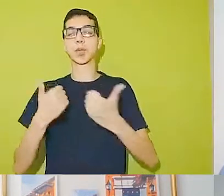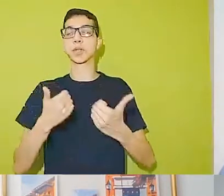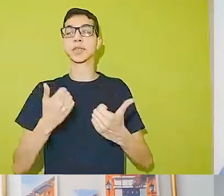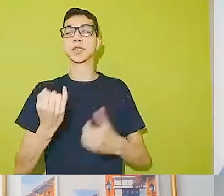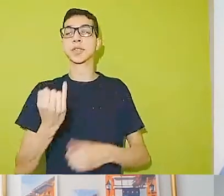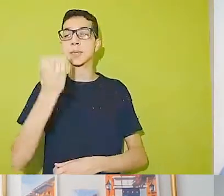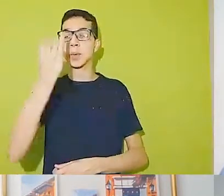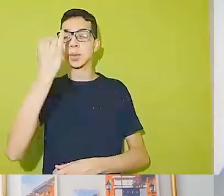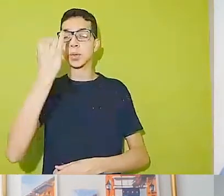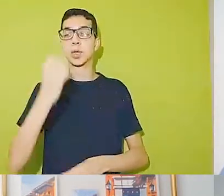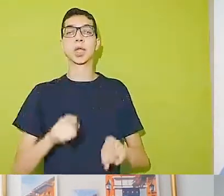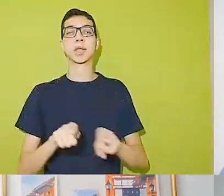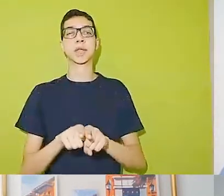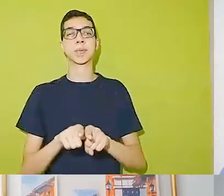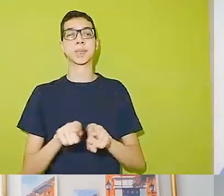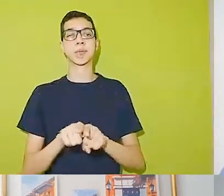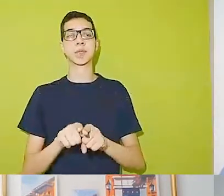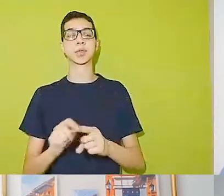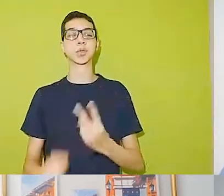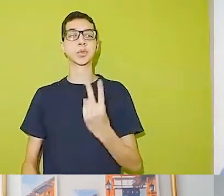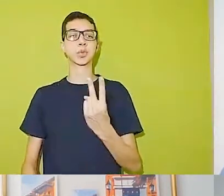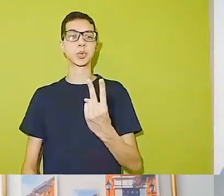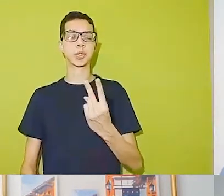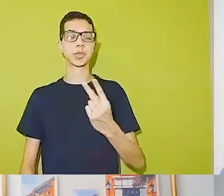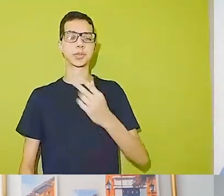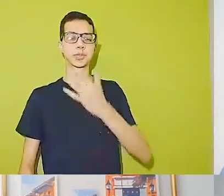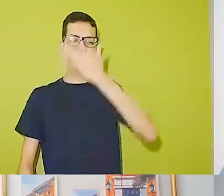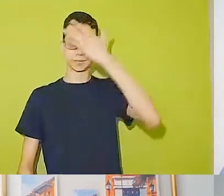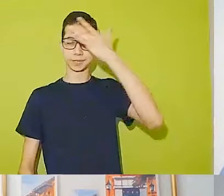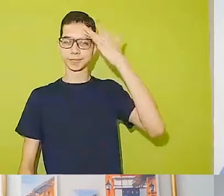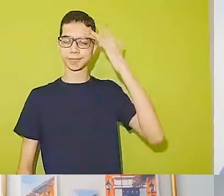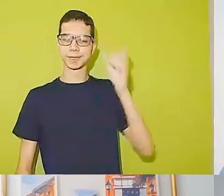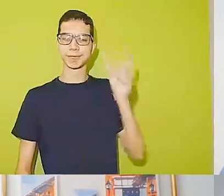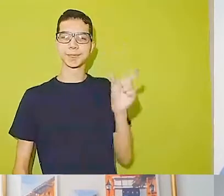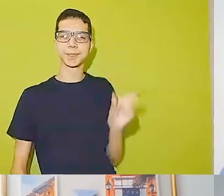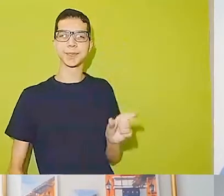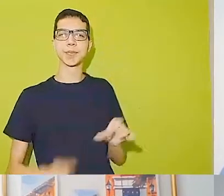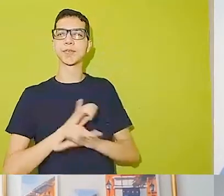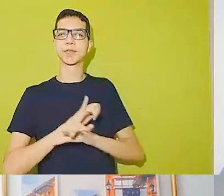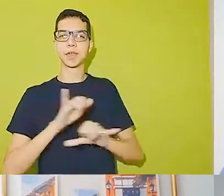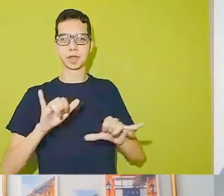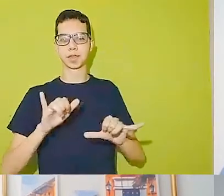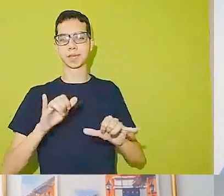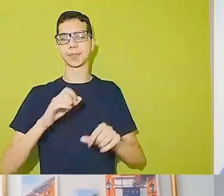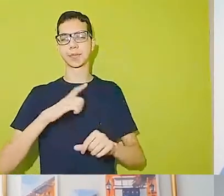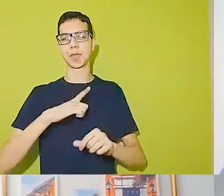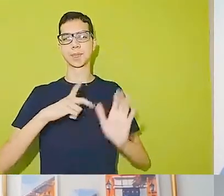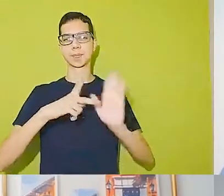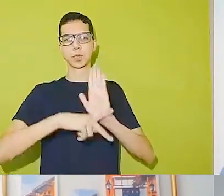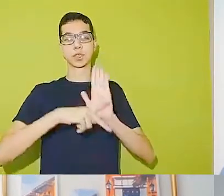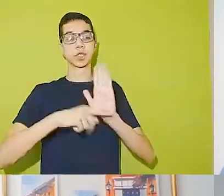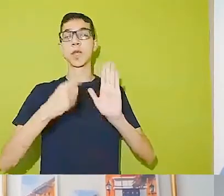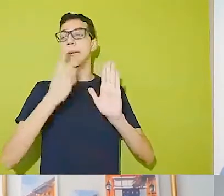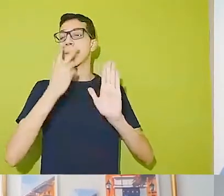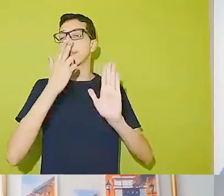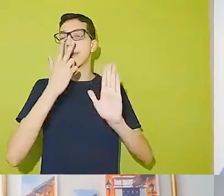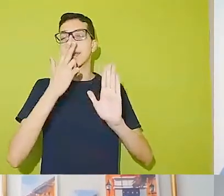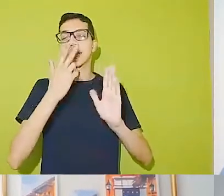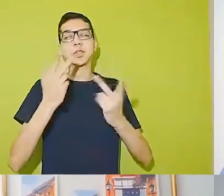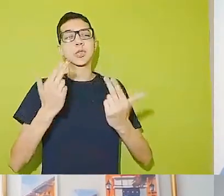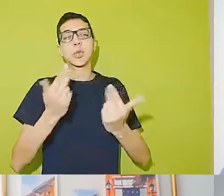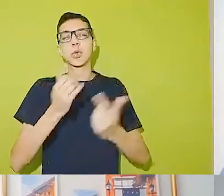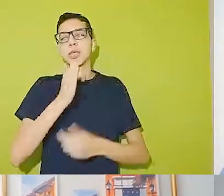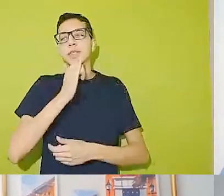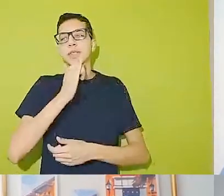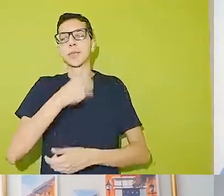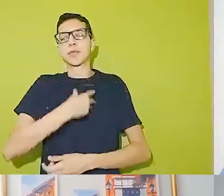agentes que tinham esse projeto como se fosse um filho delas e que contribuíram muito,